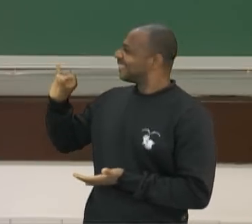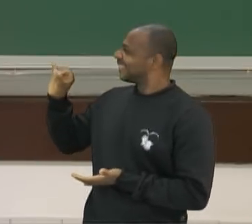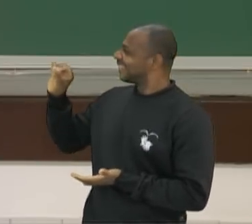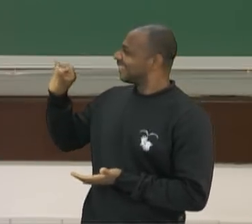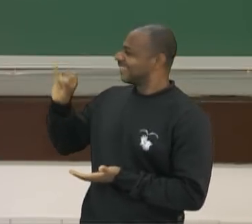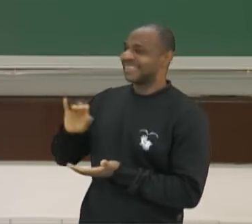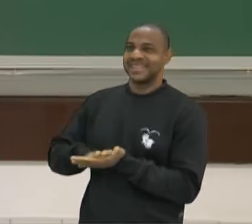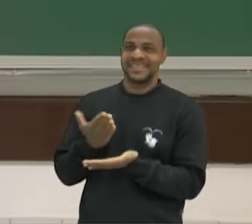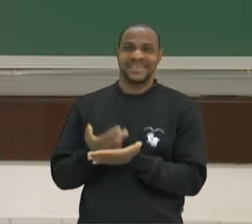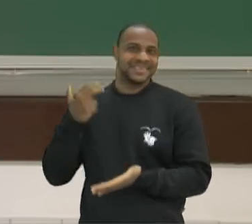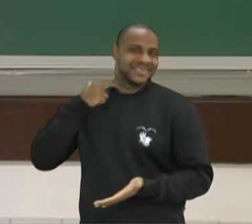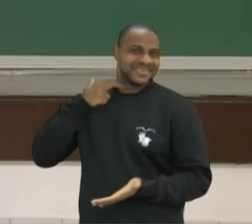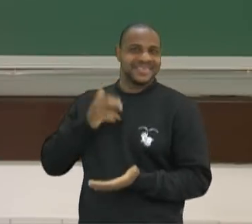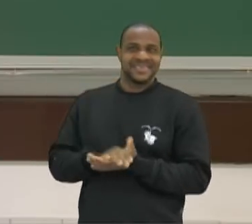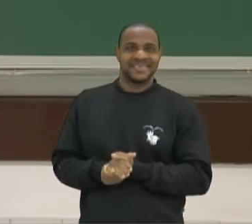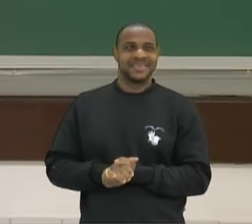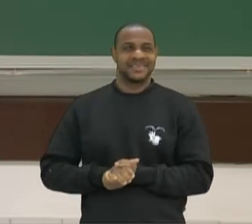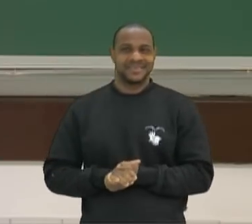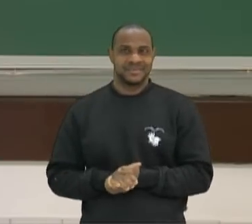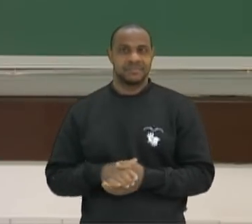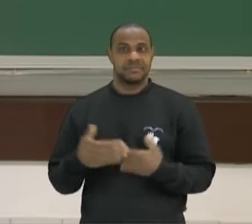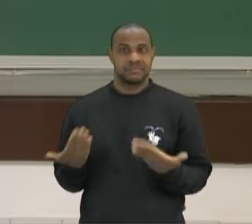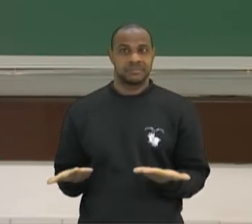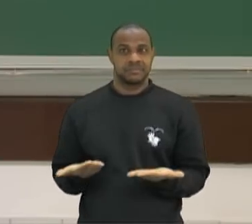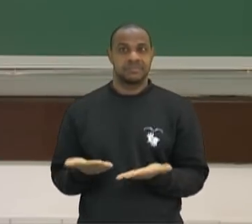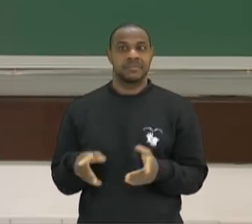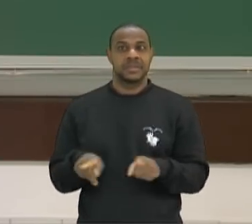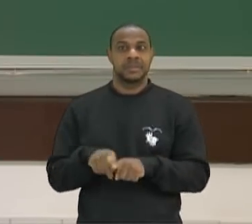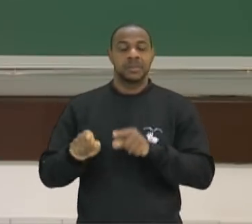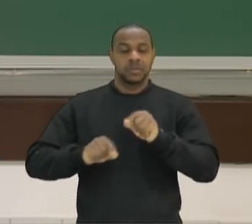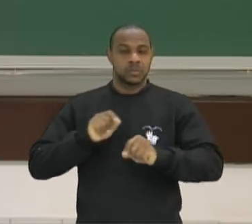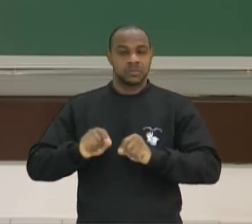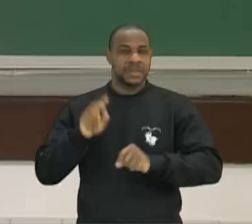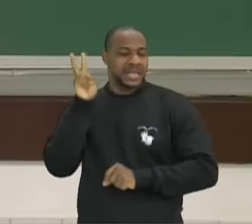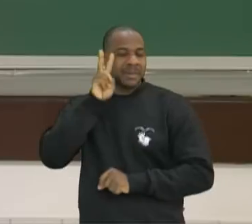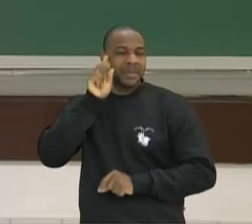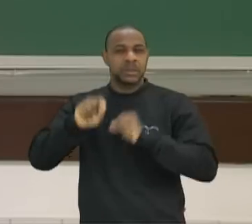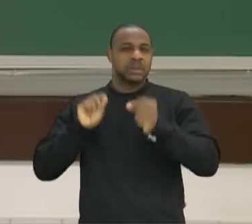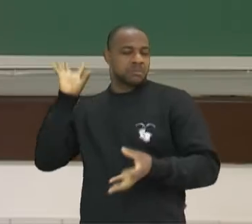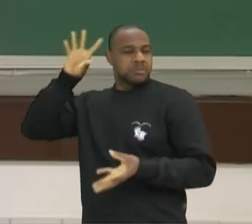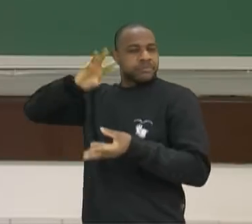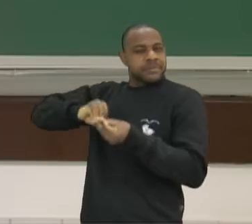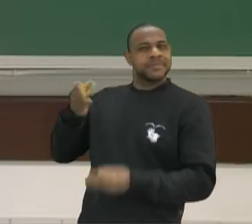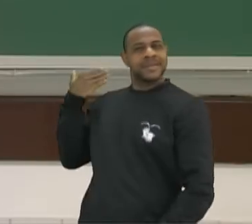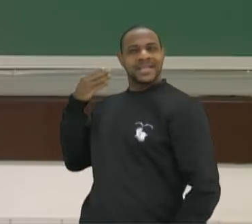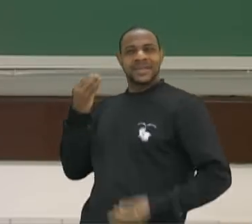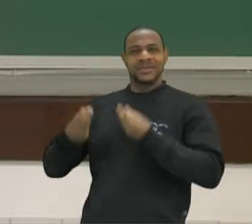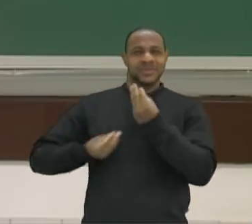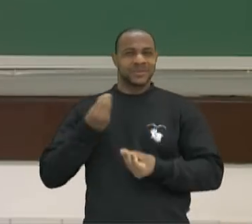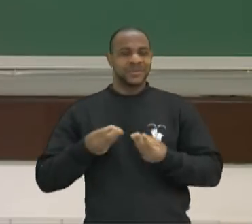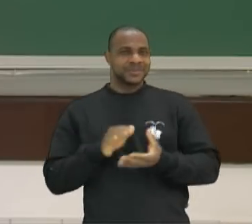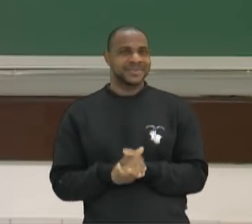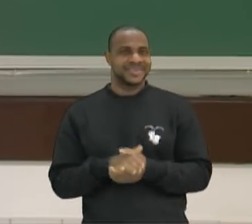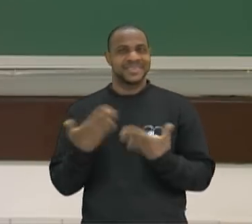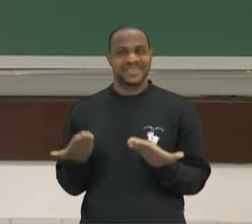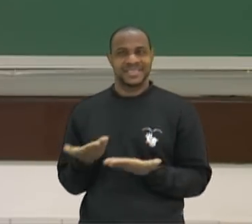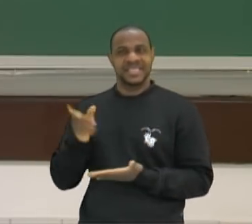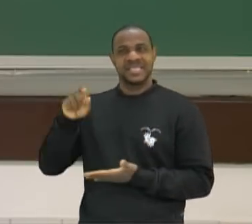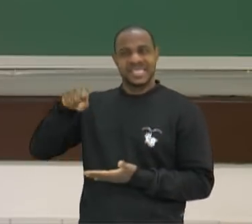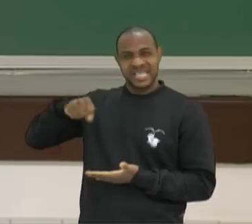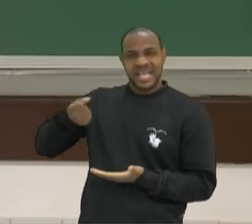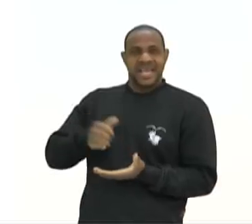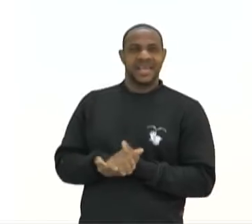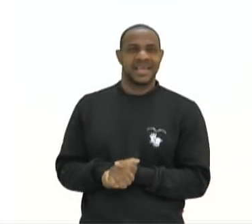Val! Hi! So, vamos lembrar o que a gente viu na aula passada? Yes, teacher! O que